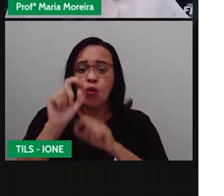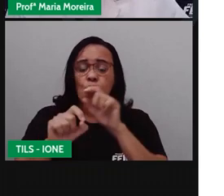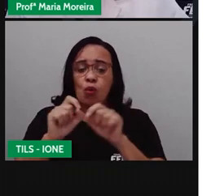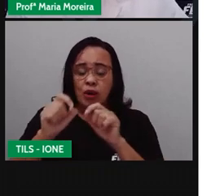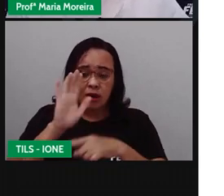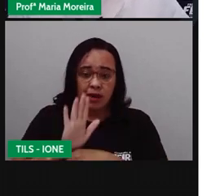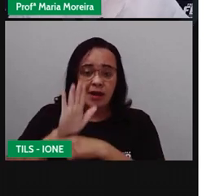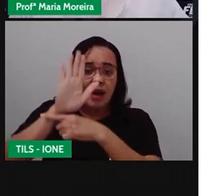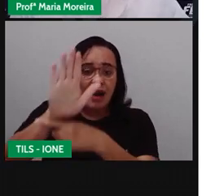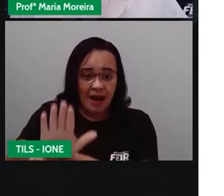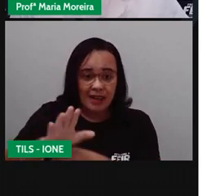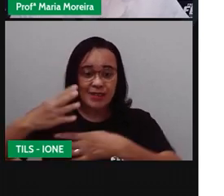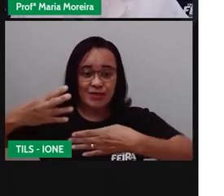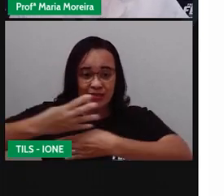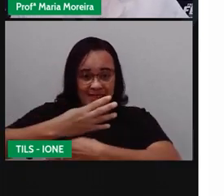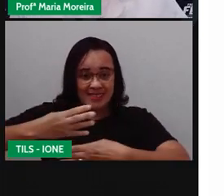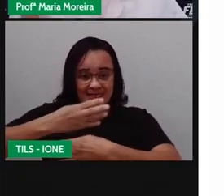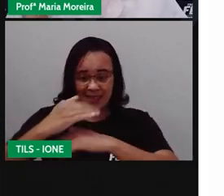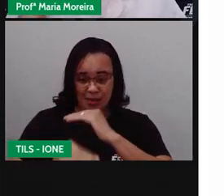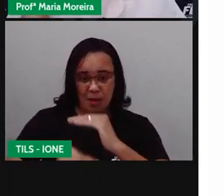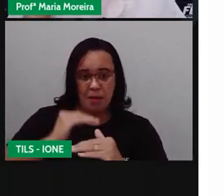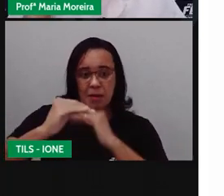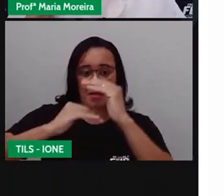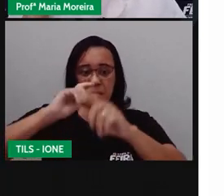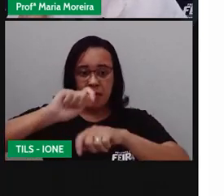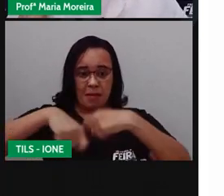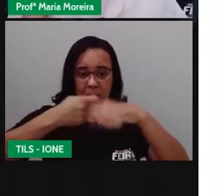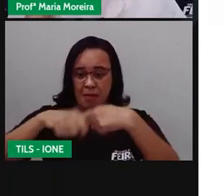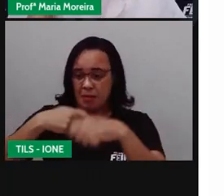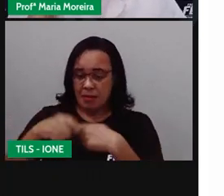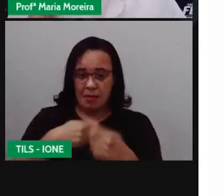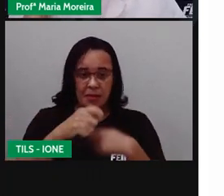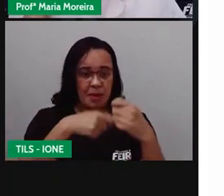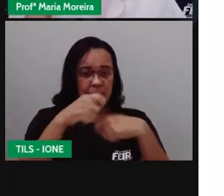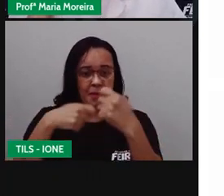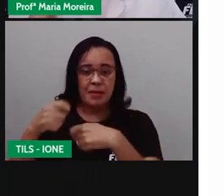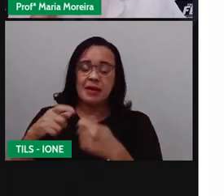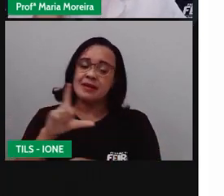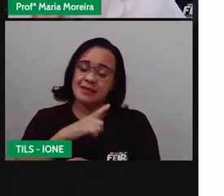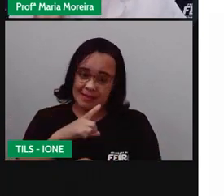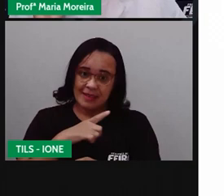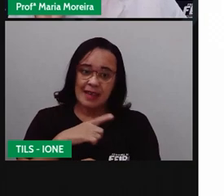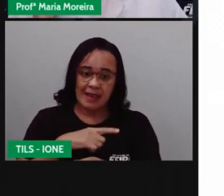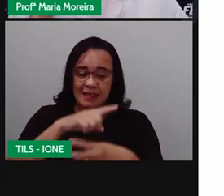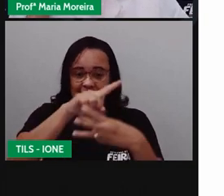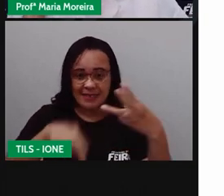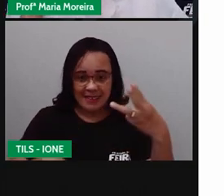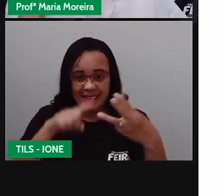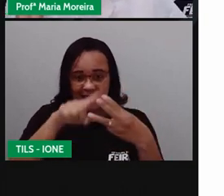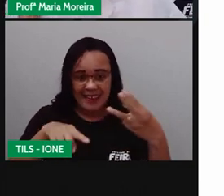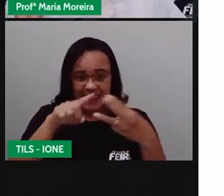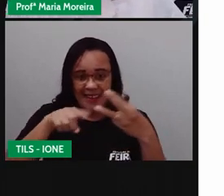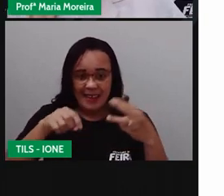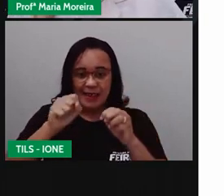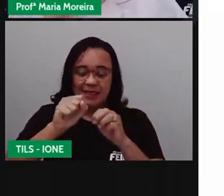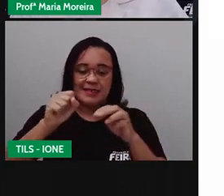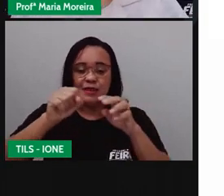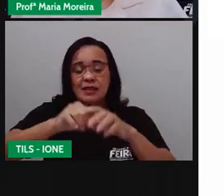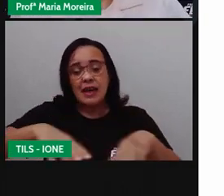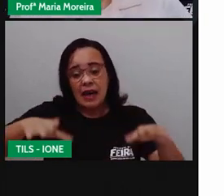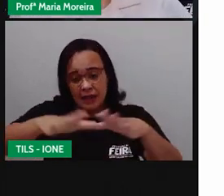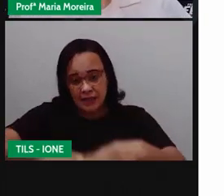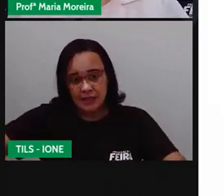das cidades e são classificados em três coisas: terrestre, aéreo, né, e marítimo